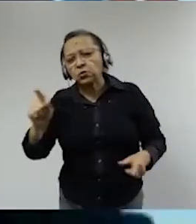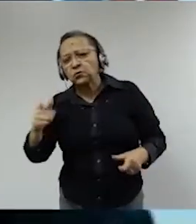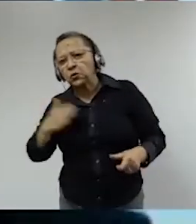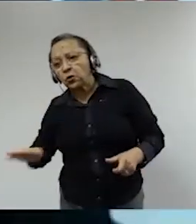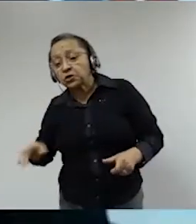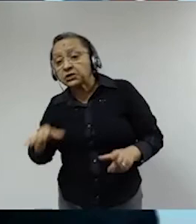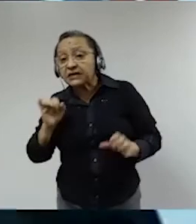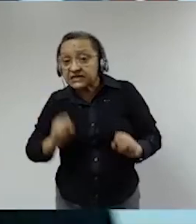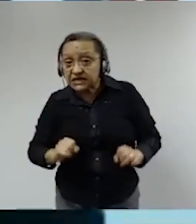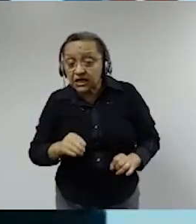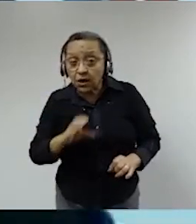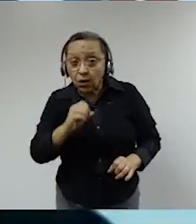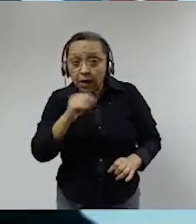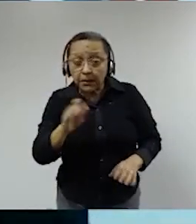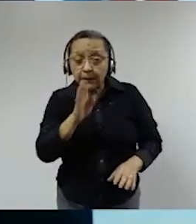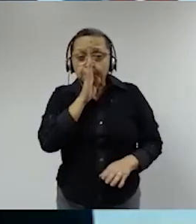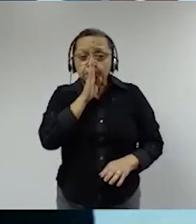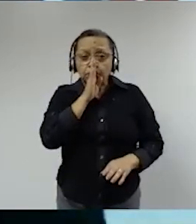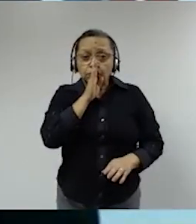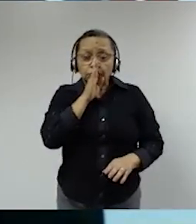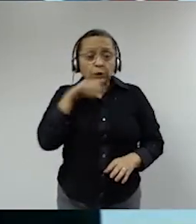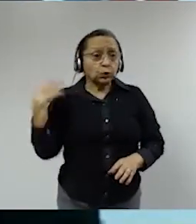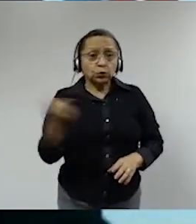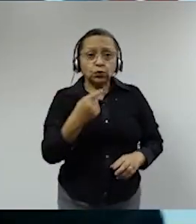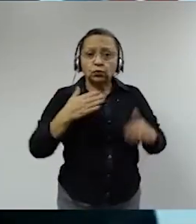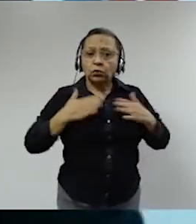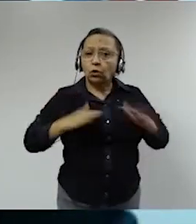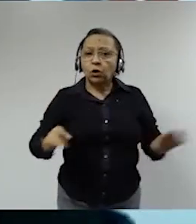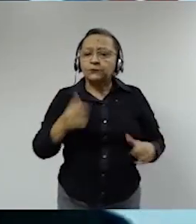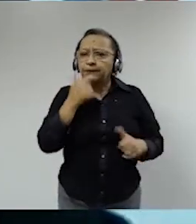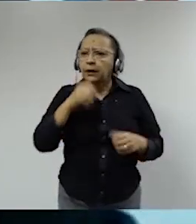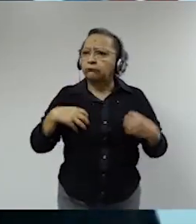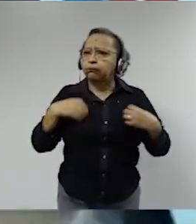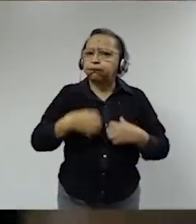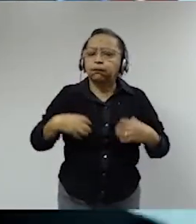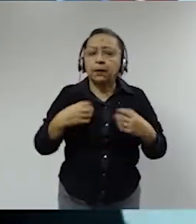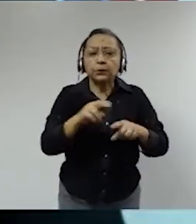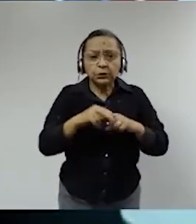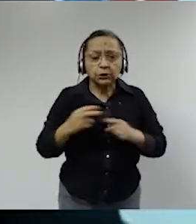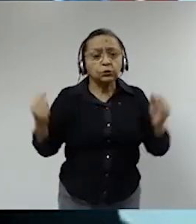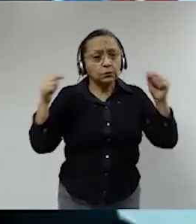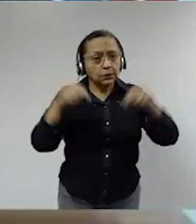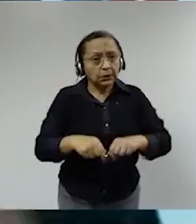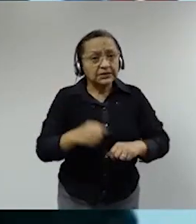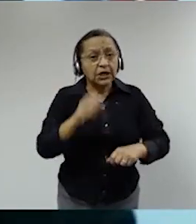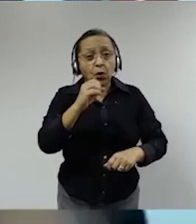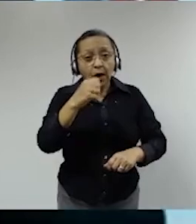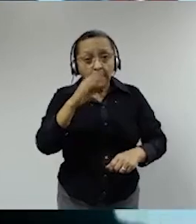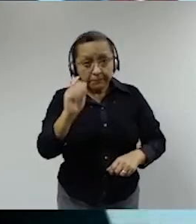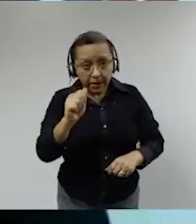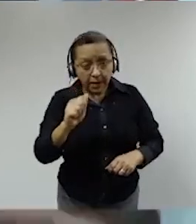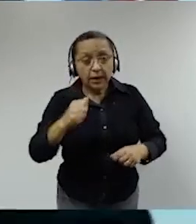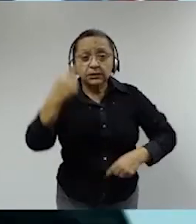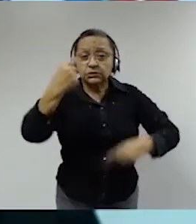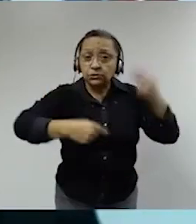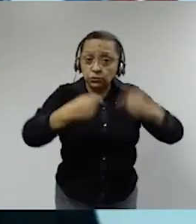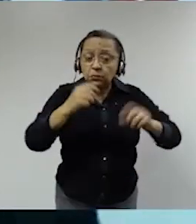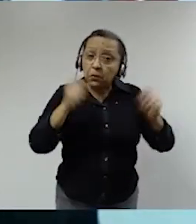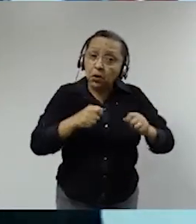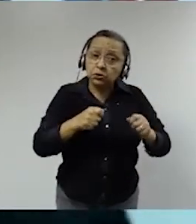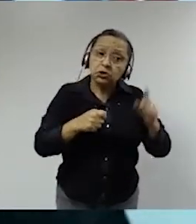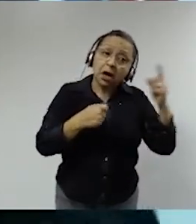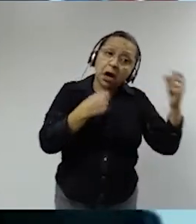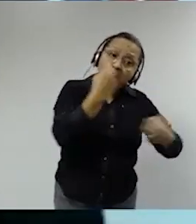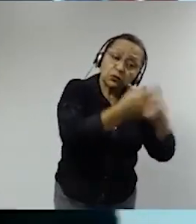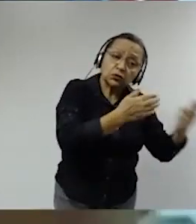Por isso é importante trazer para esse congresso que, quando a OAB discute, ela pode agradar uns ou desagradar a